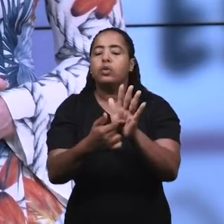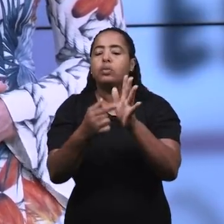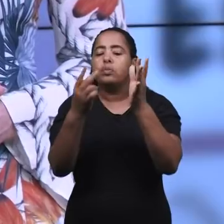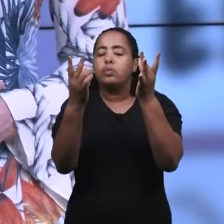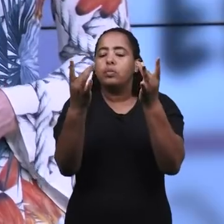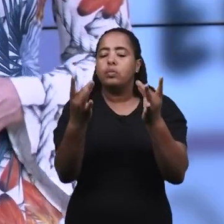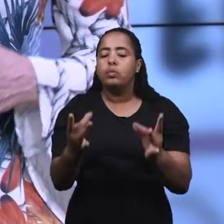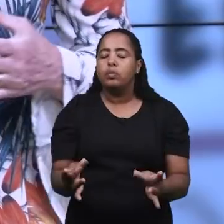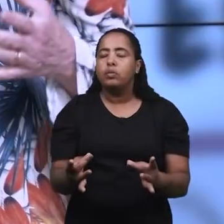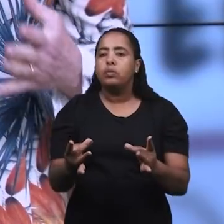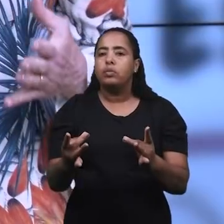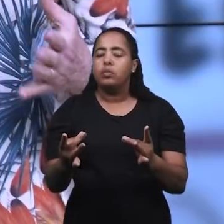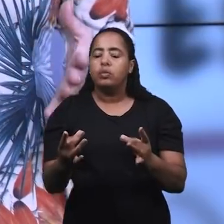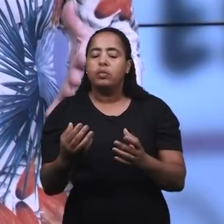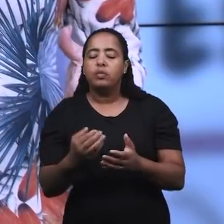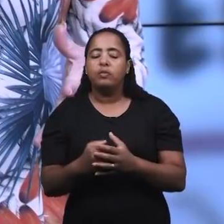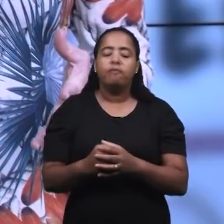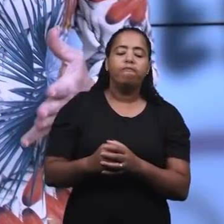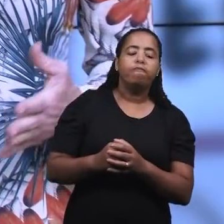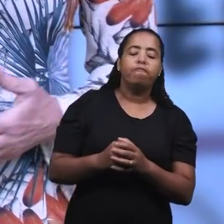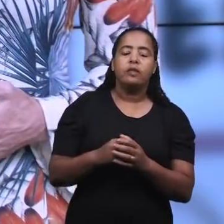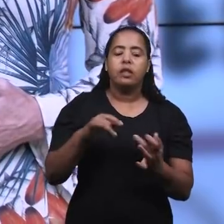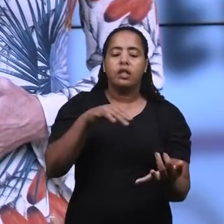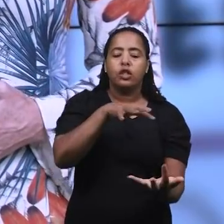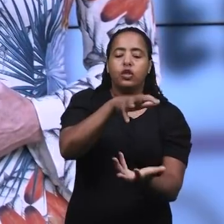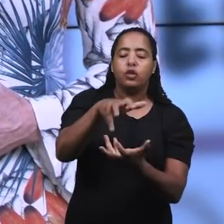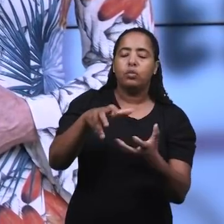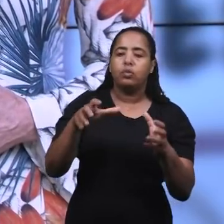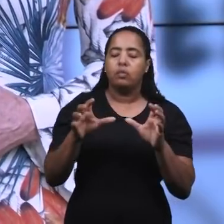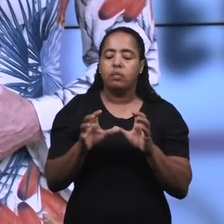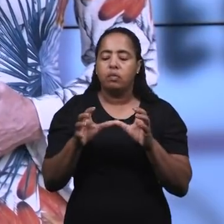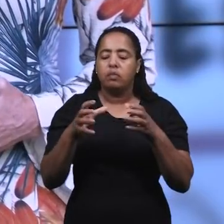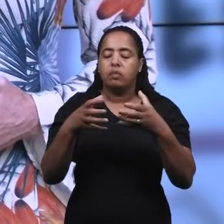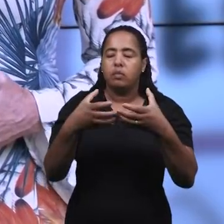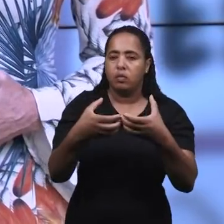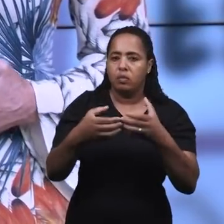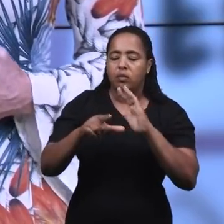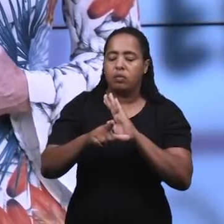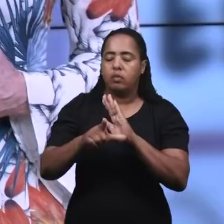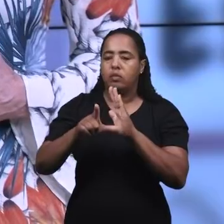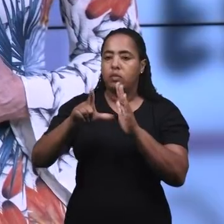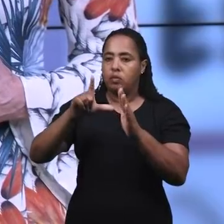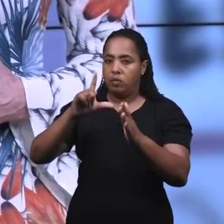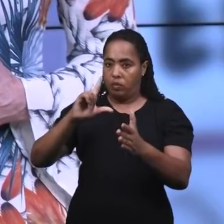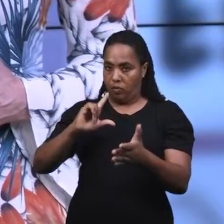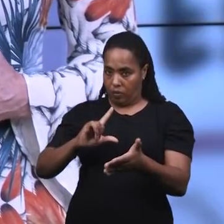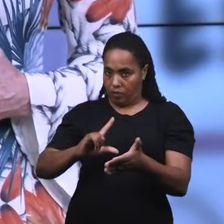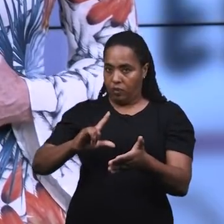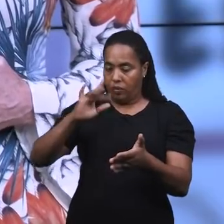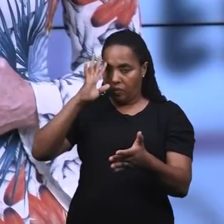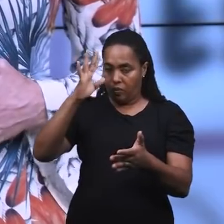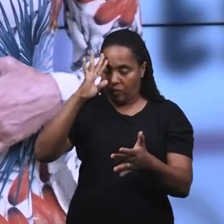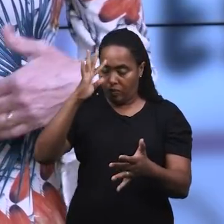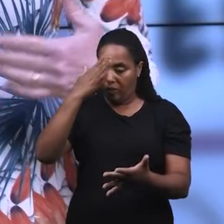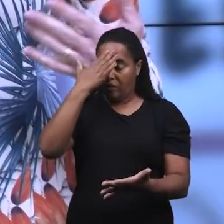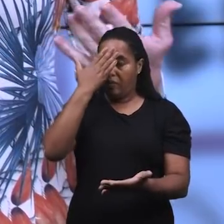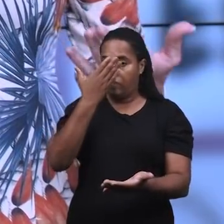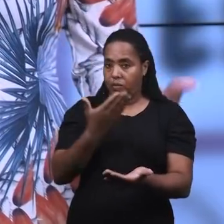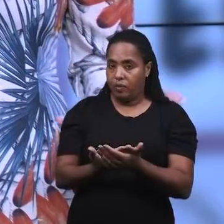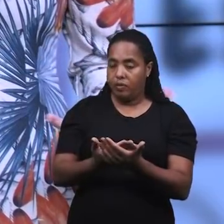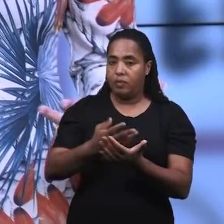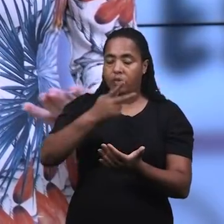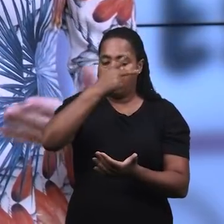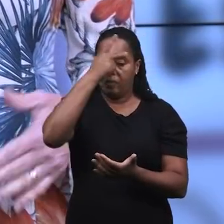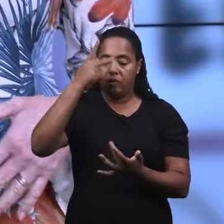definição: concepção de mundo é um conjunto de pressuposições e crenças